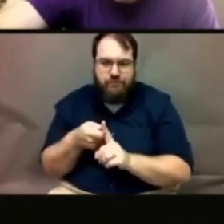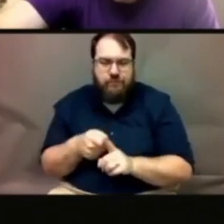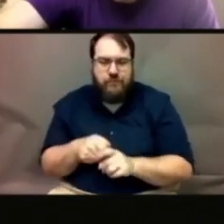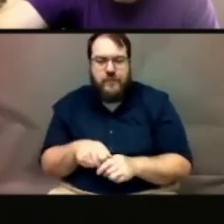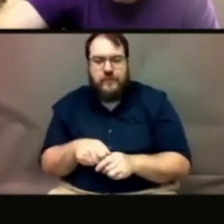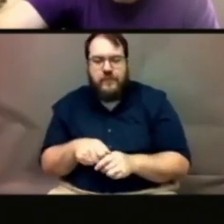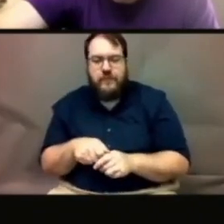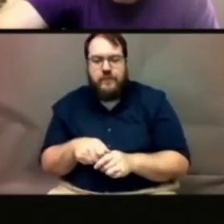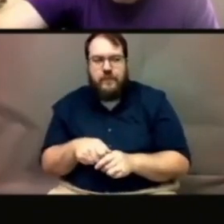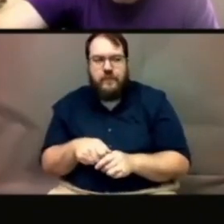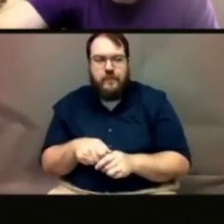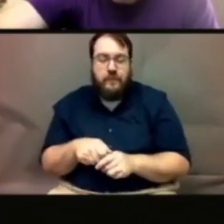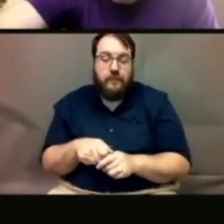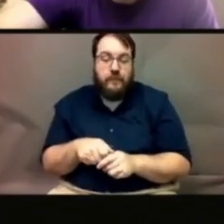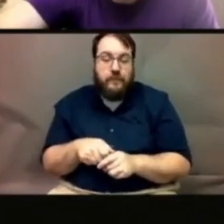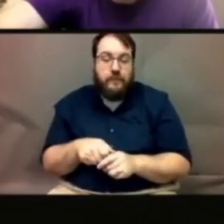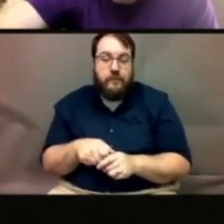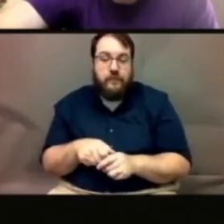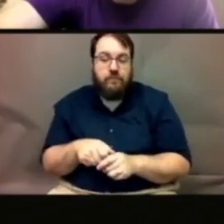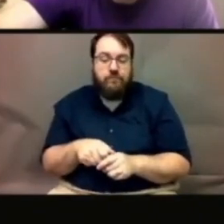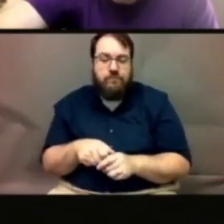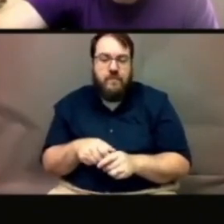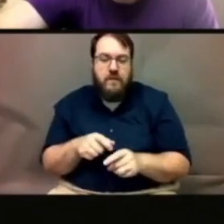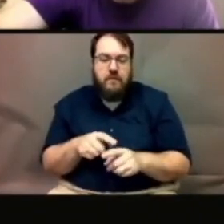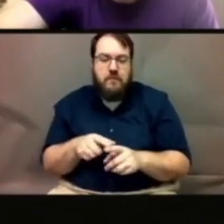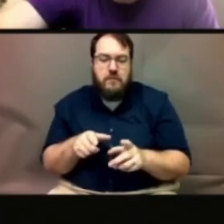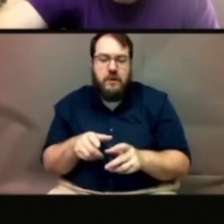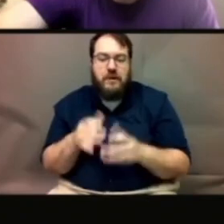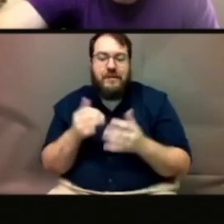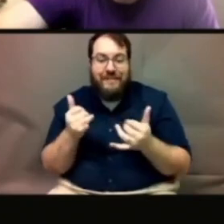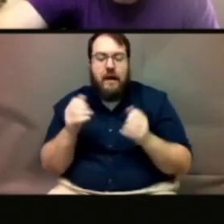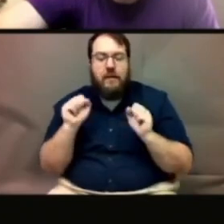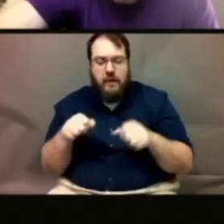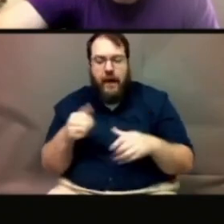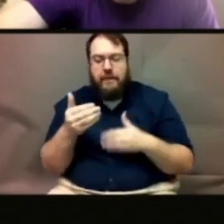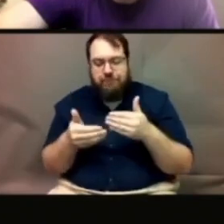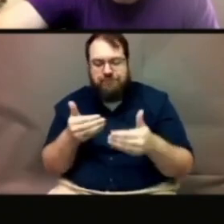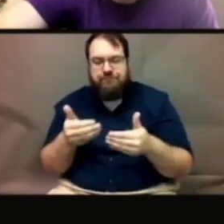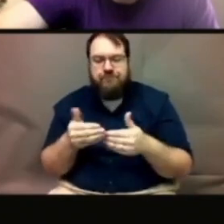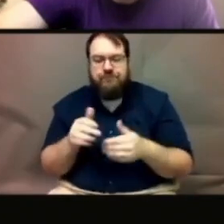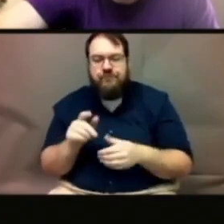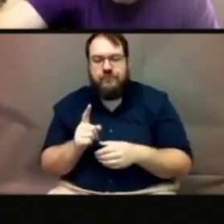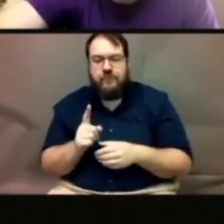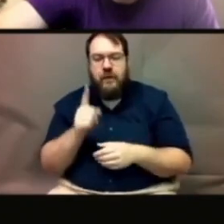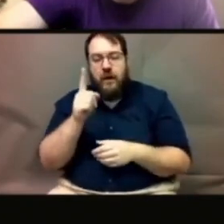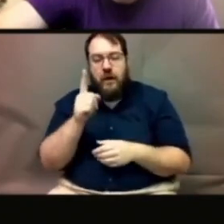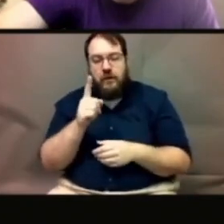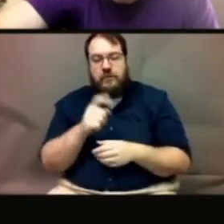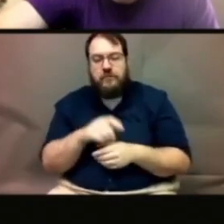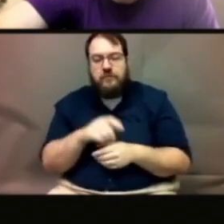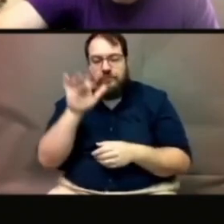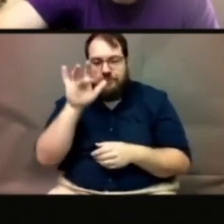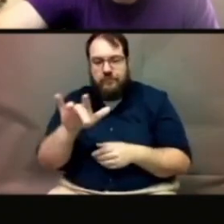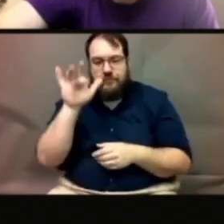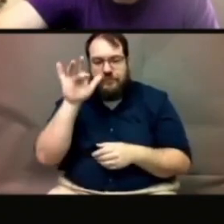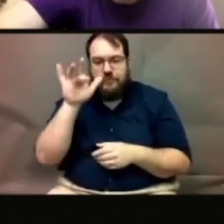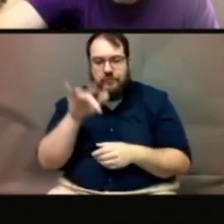então estou aqui os headers estão plugados agora eu posso subir